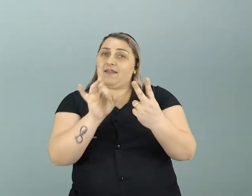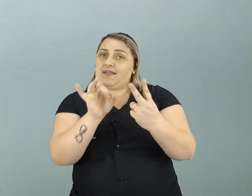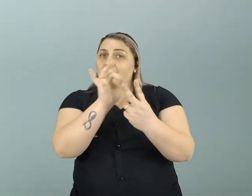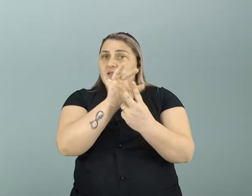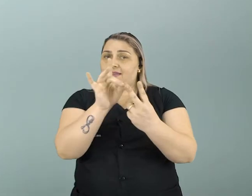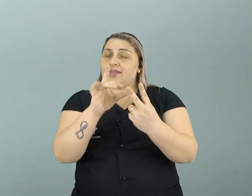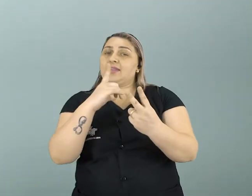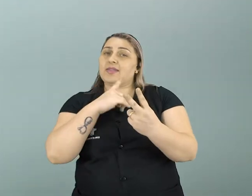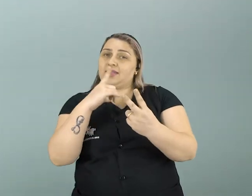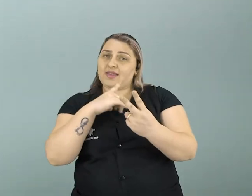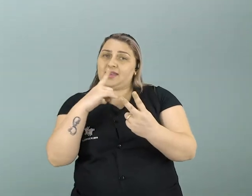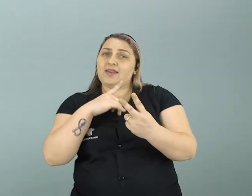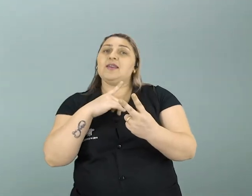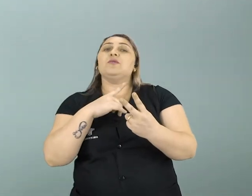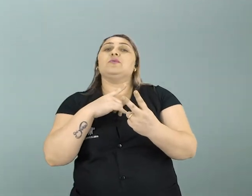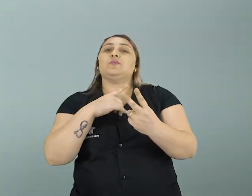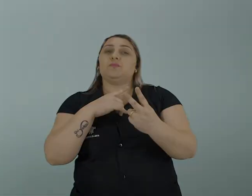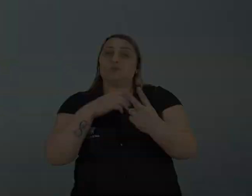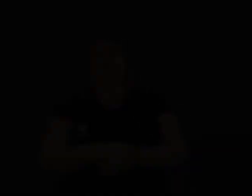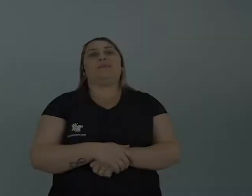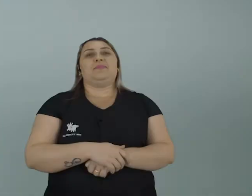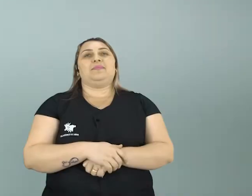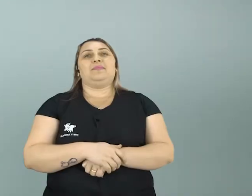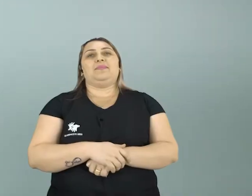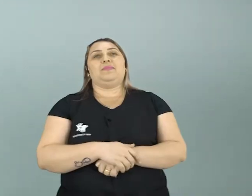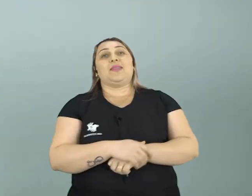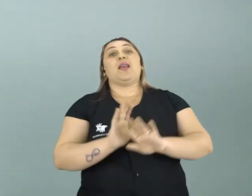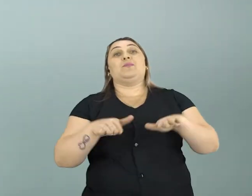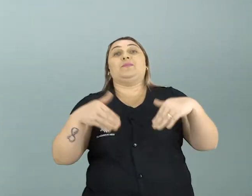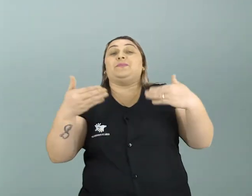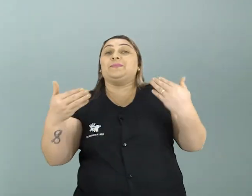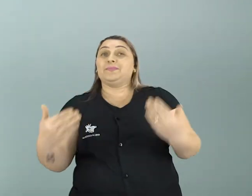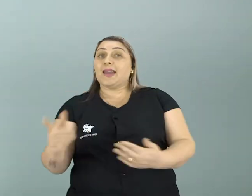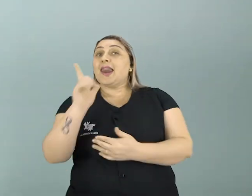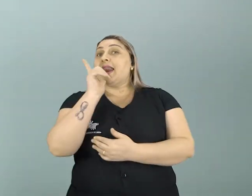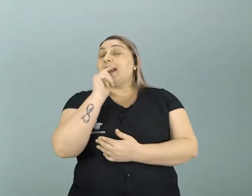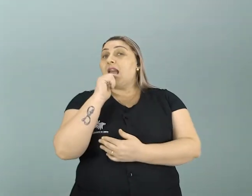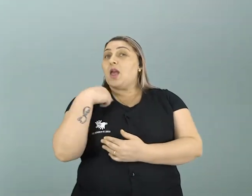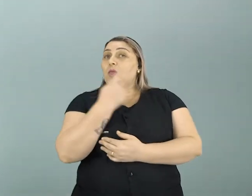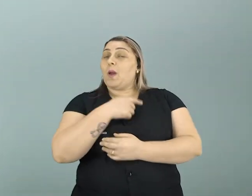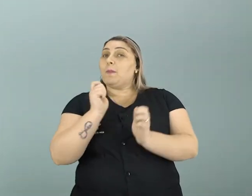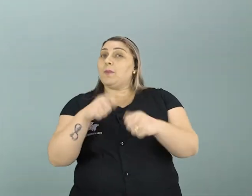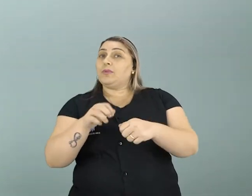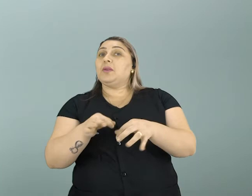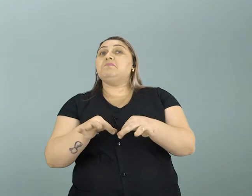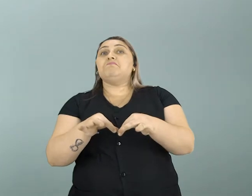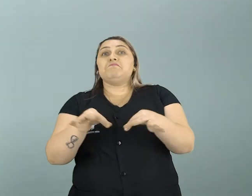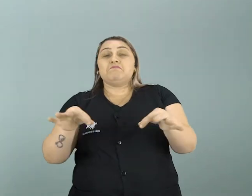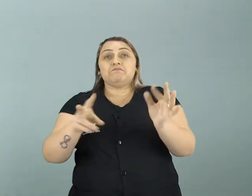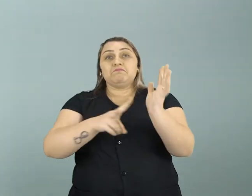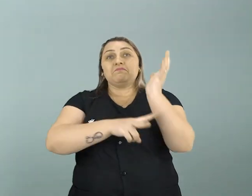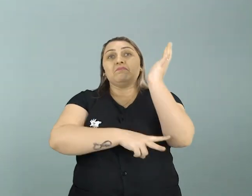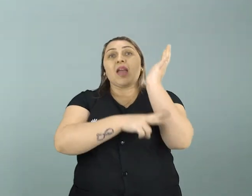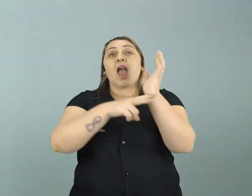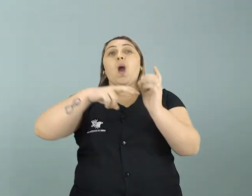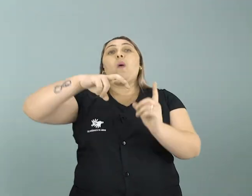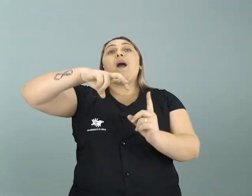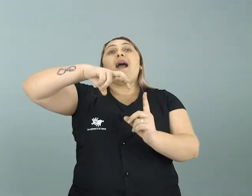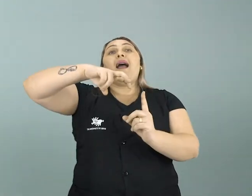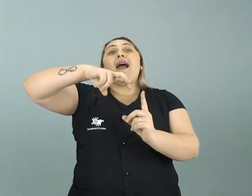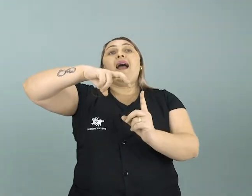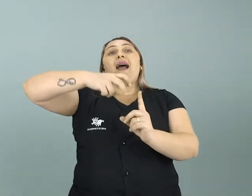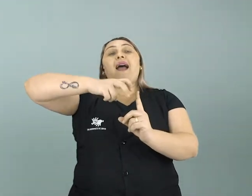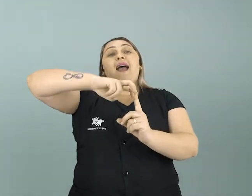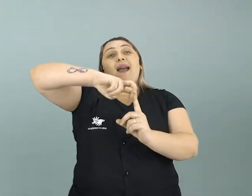de coisa, nós temos um tipo de medida. Um outro tipo de líquido que nós podemos medir é o refrigerante, que